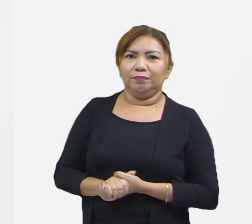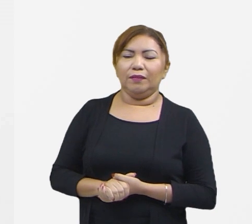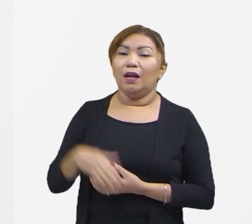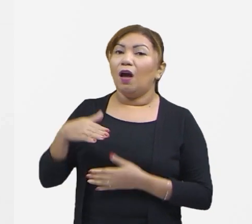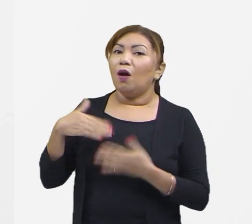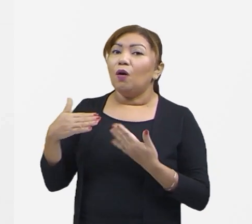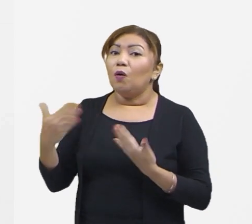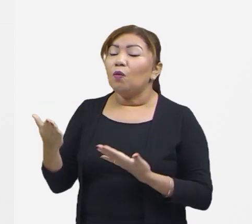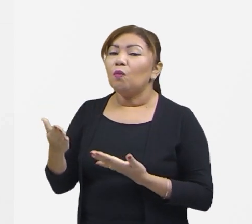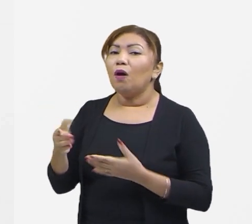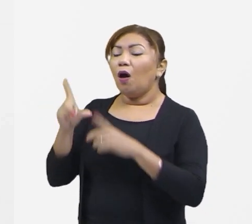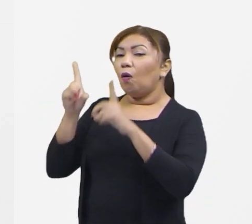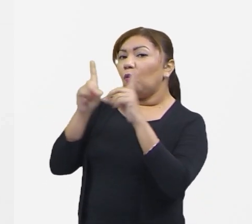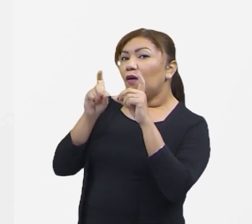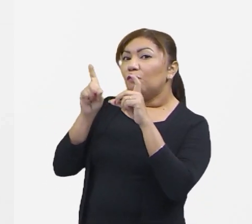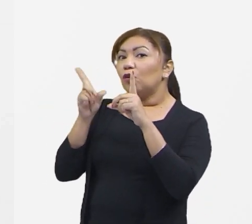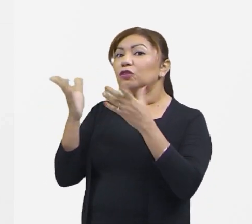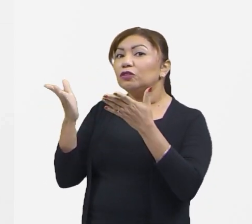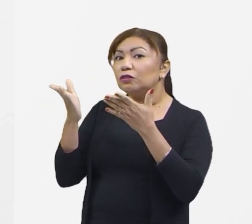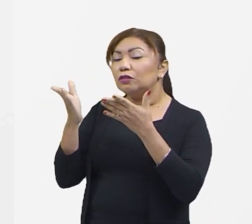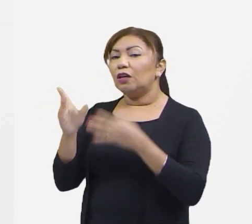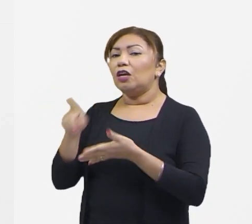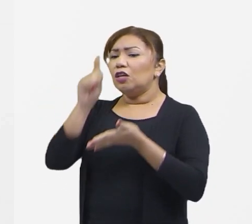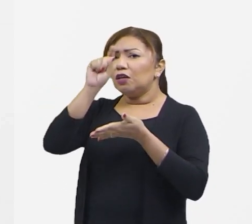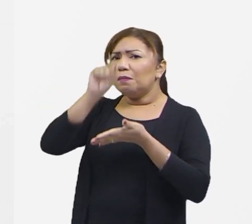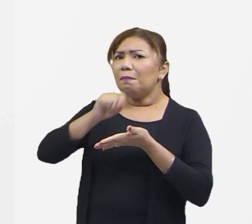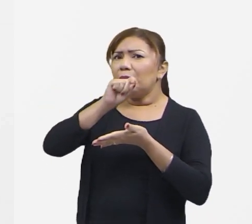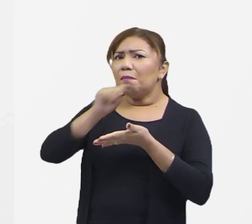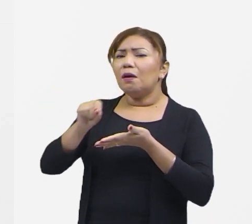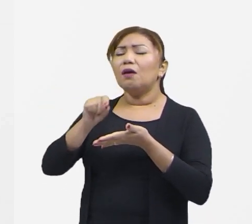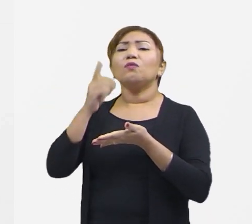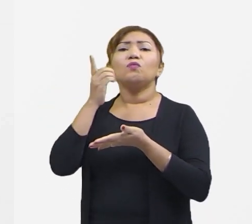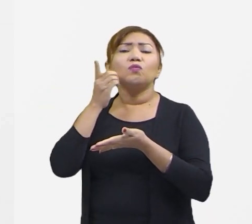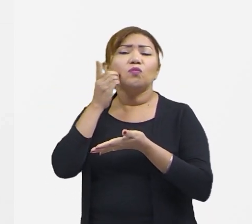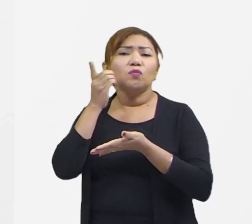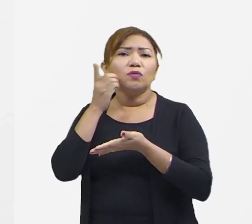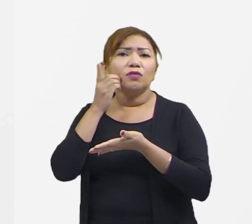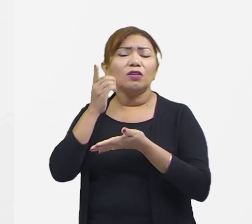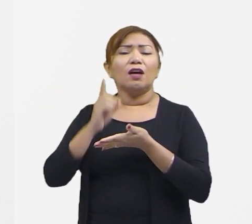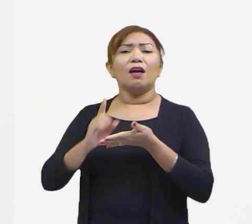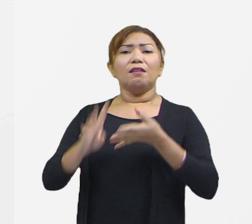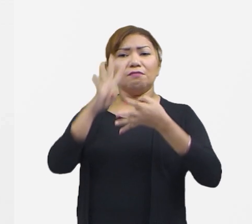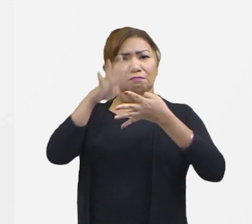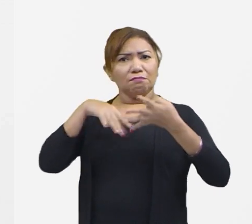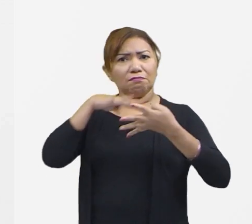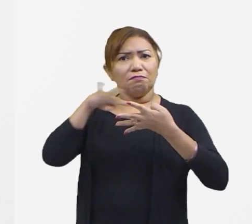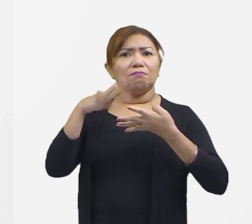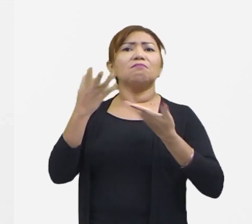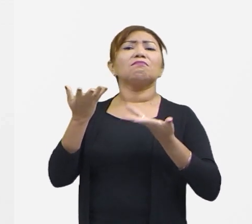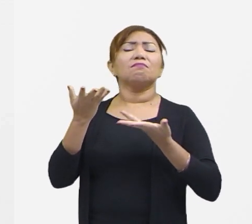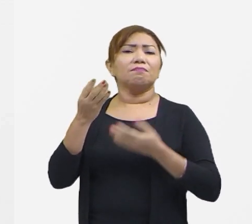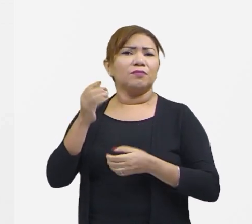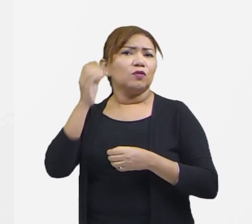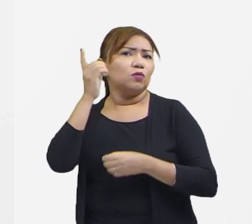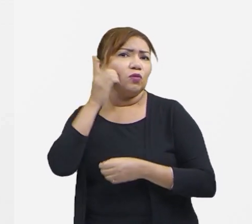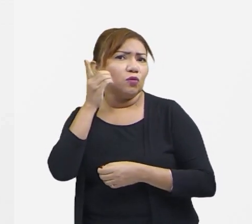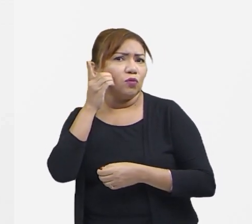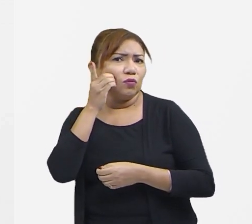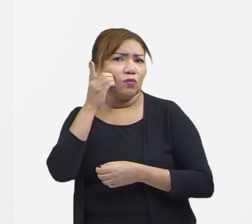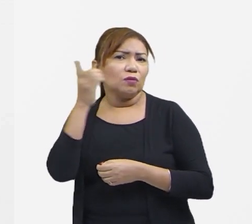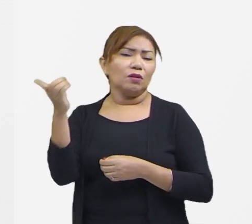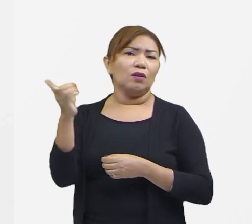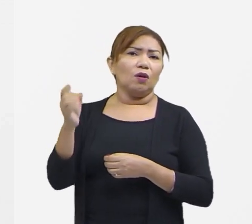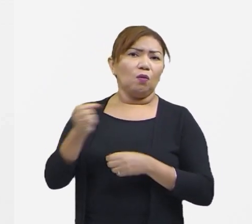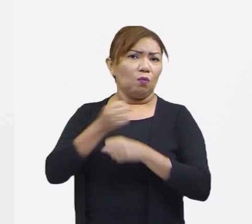Qual das figuras abaixo marca o dia da semana, mês e ano? Vocês lembram da